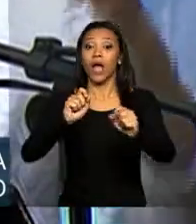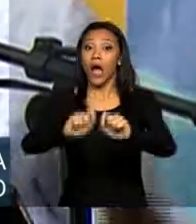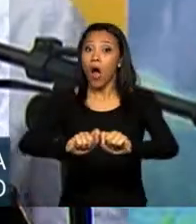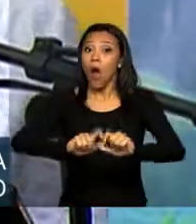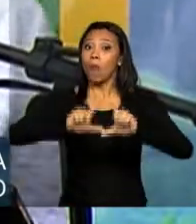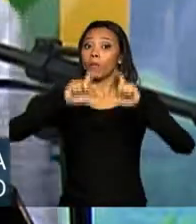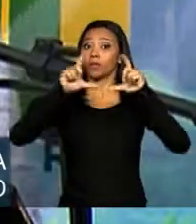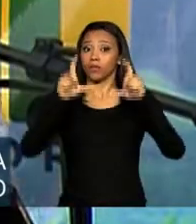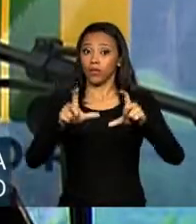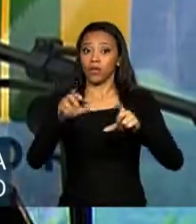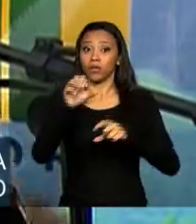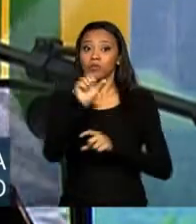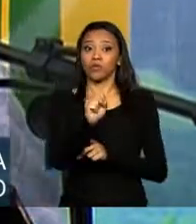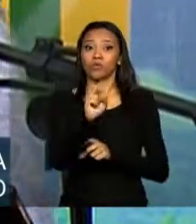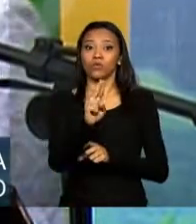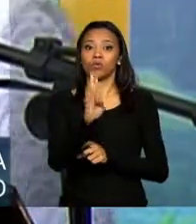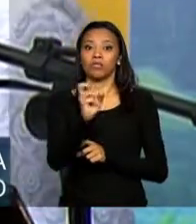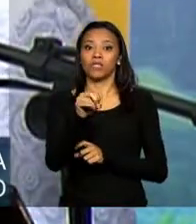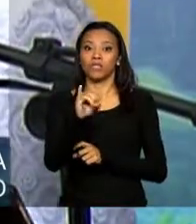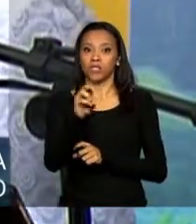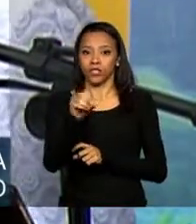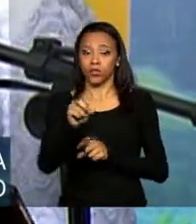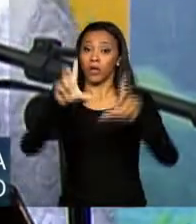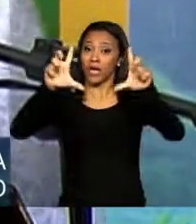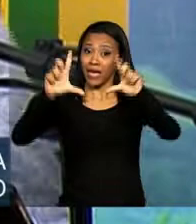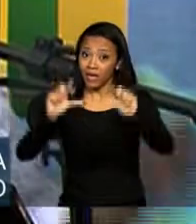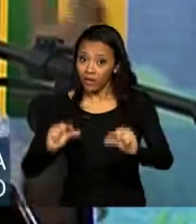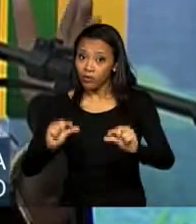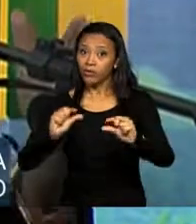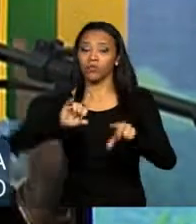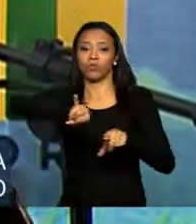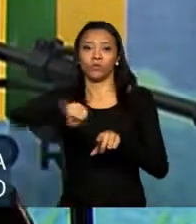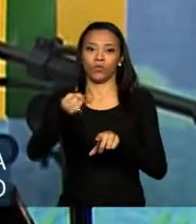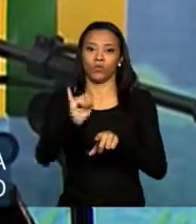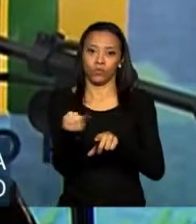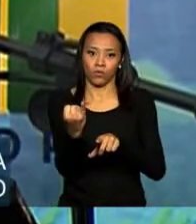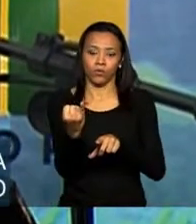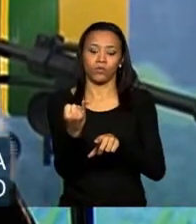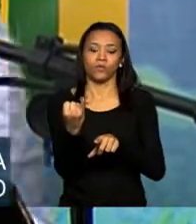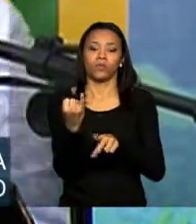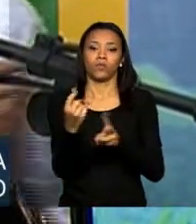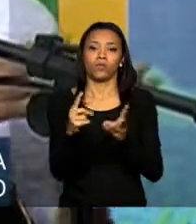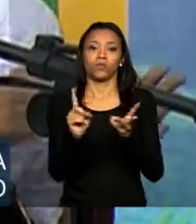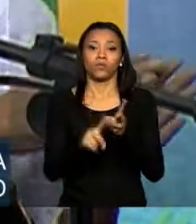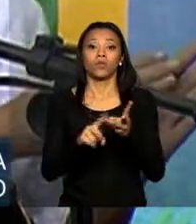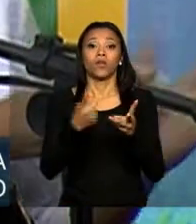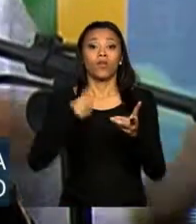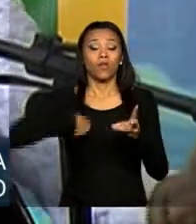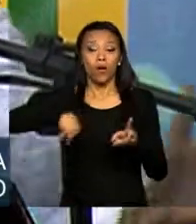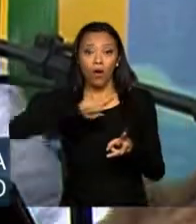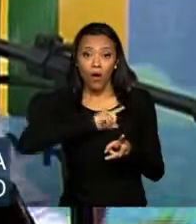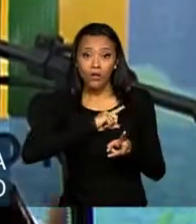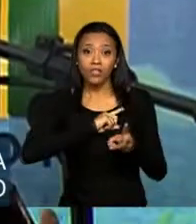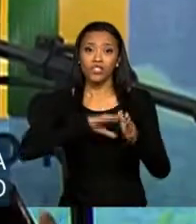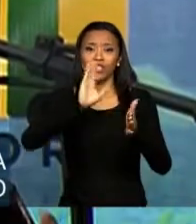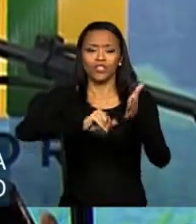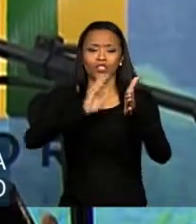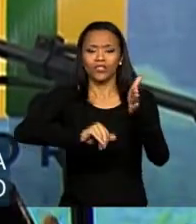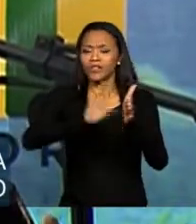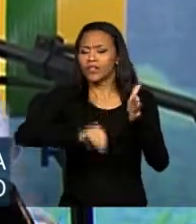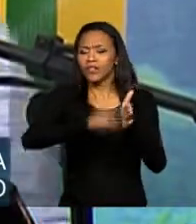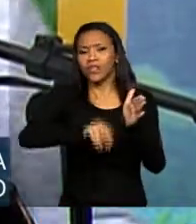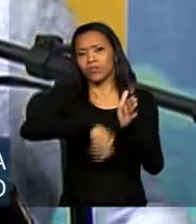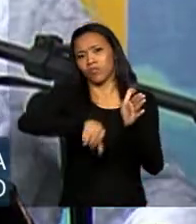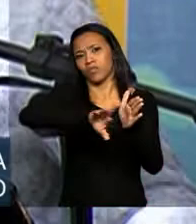subsídios reduzimos o juros nós desonerando amos uma porção de